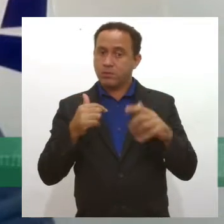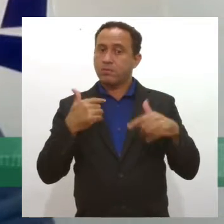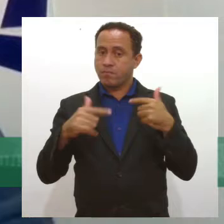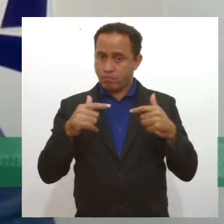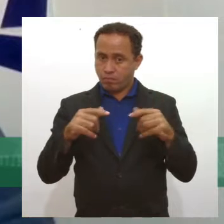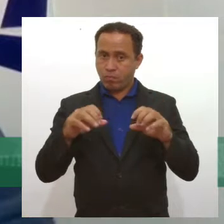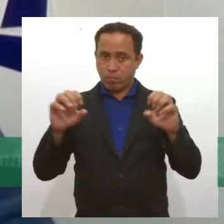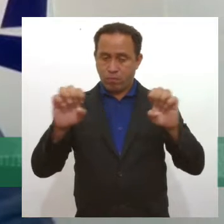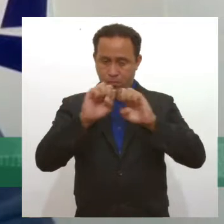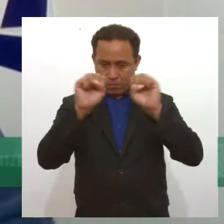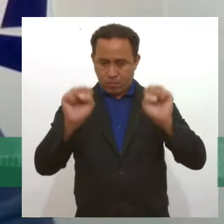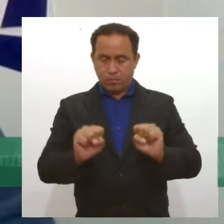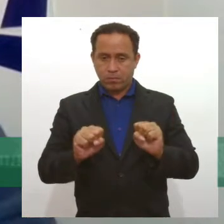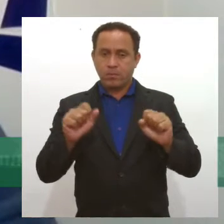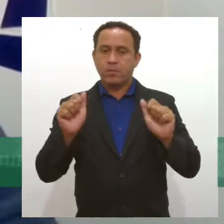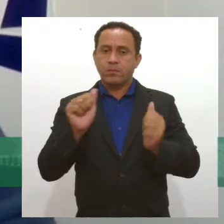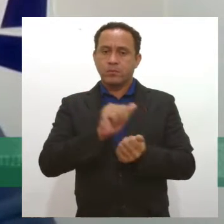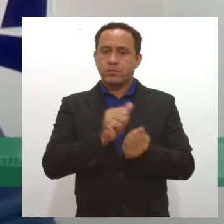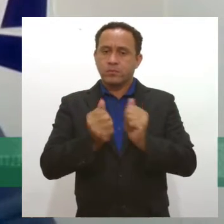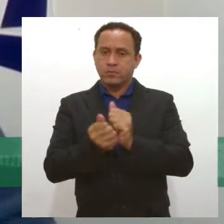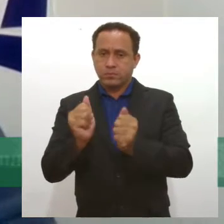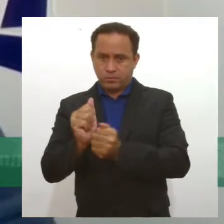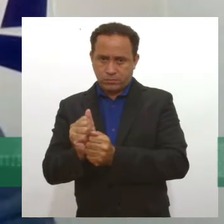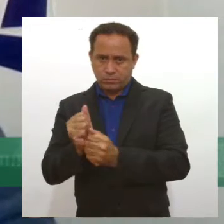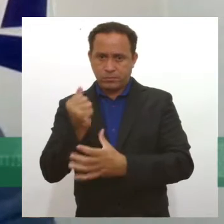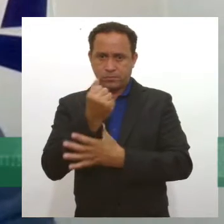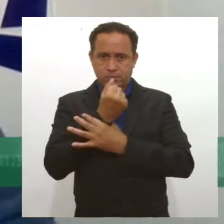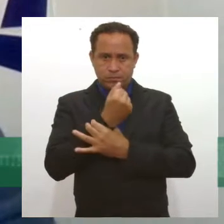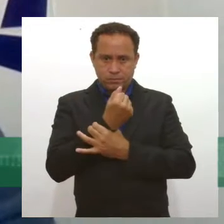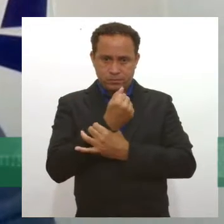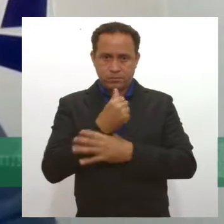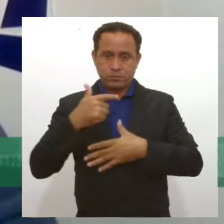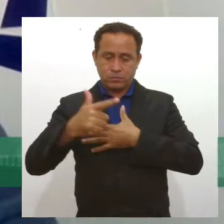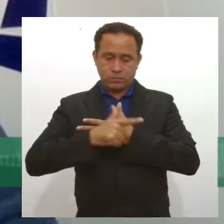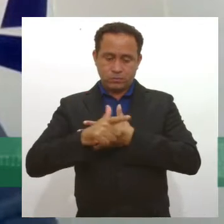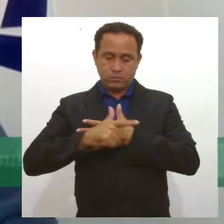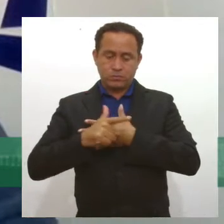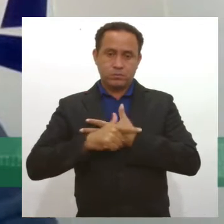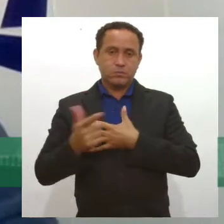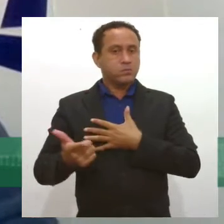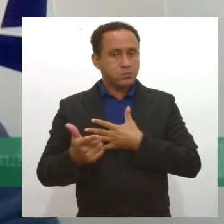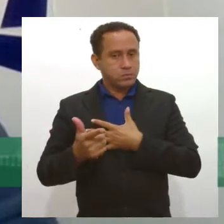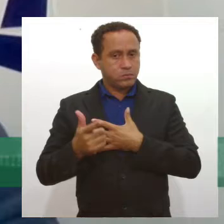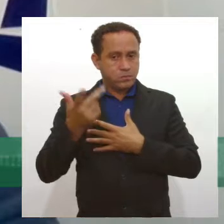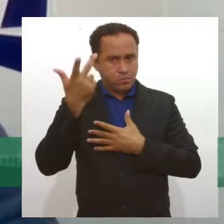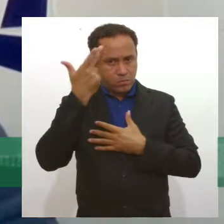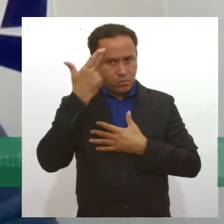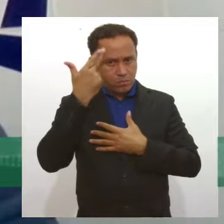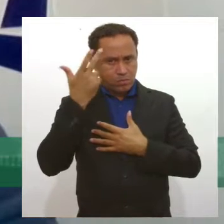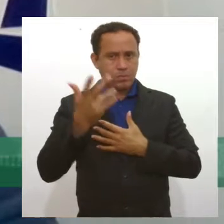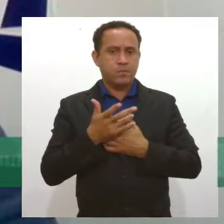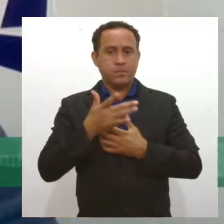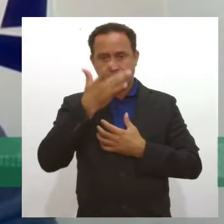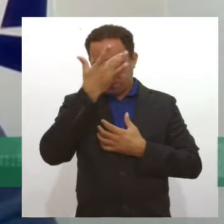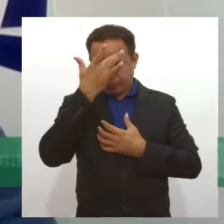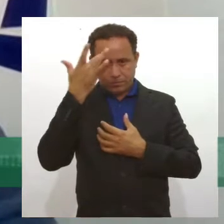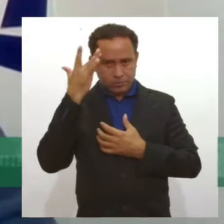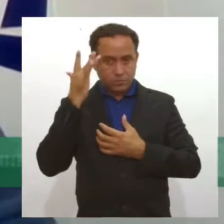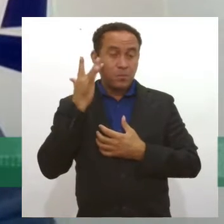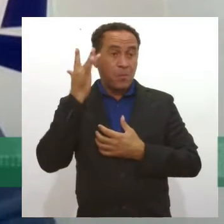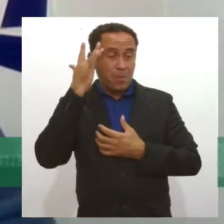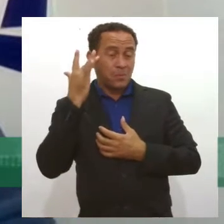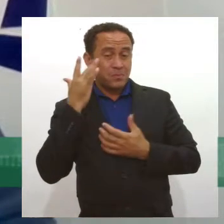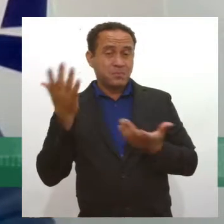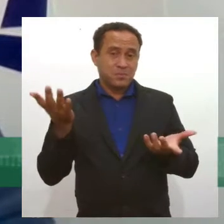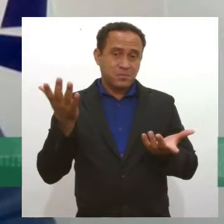ecossistema possam se encaixar e ter segurança dos seus papéis, né? É muito comum as pessoas acharem que